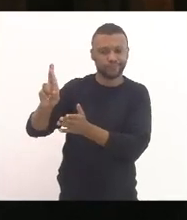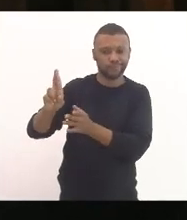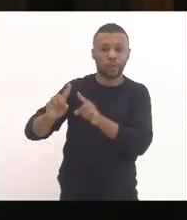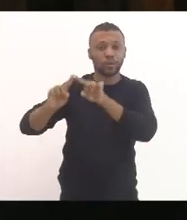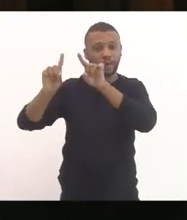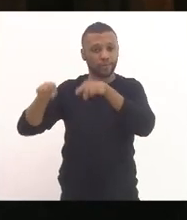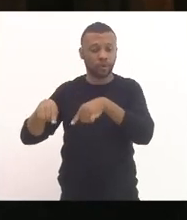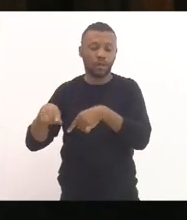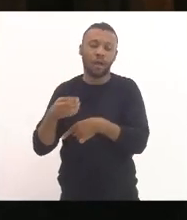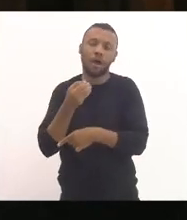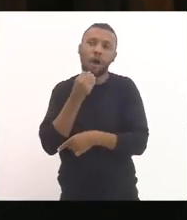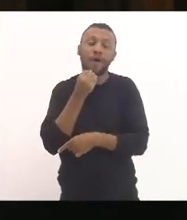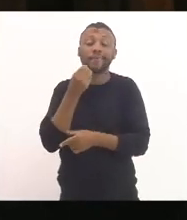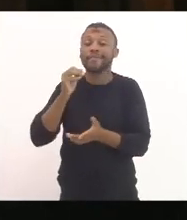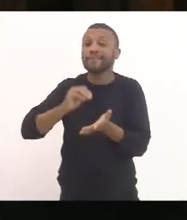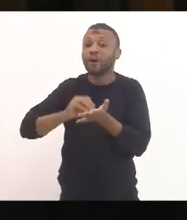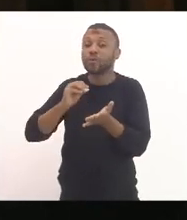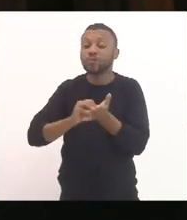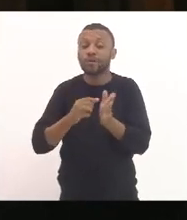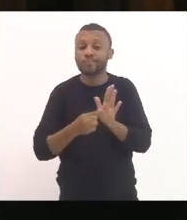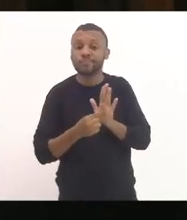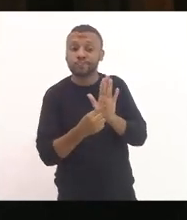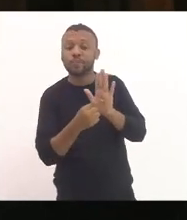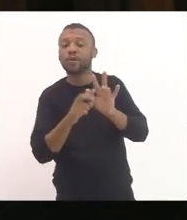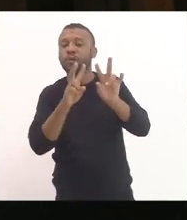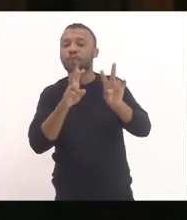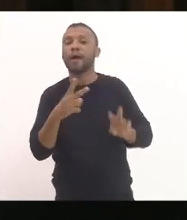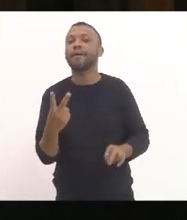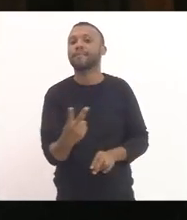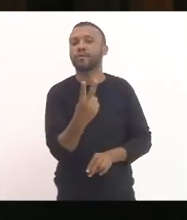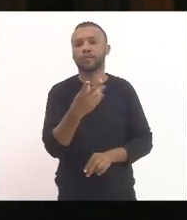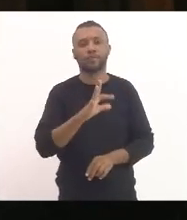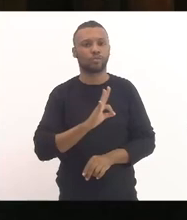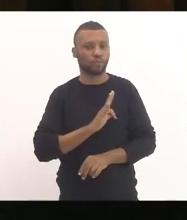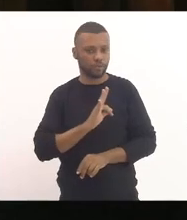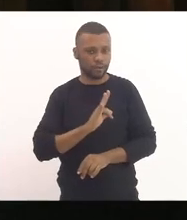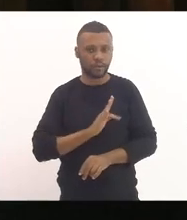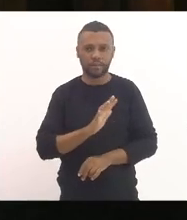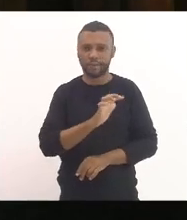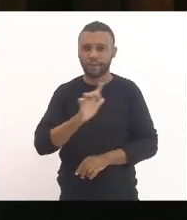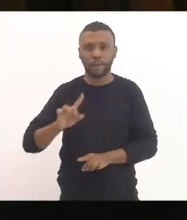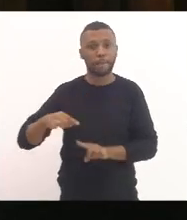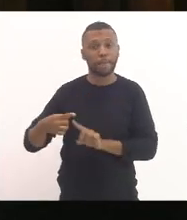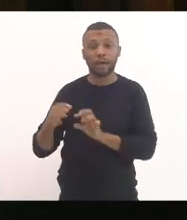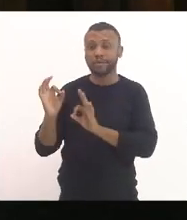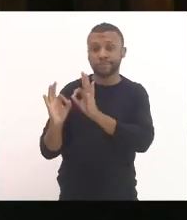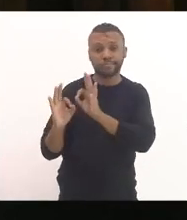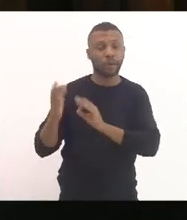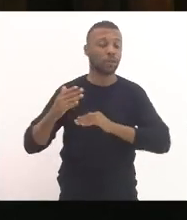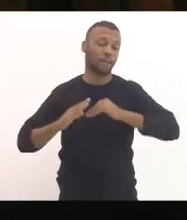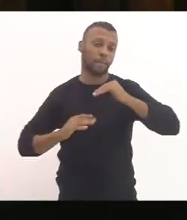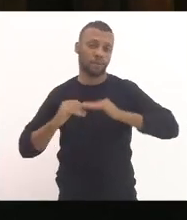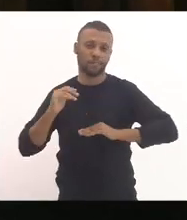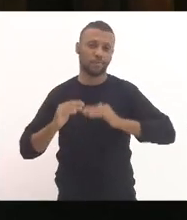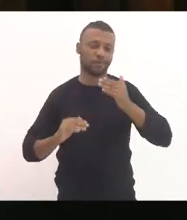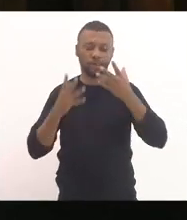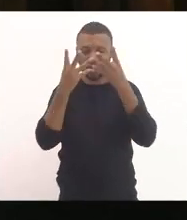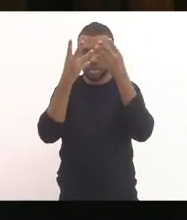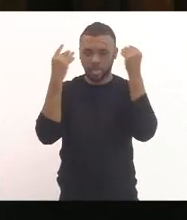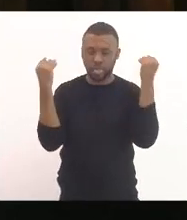não foi descrito na lei orgânica a valorização do policial com a estruturação das suas carreiras foram totalmente